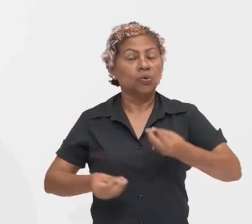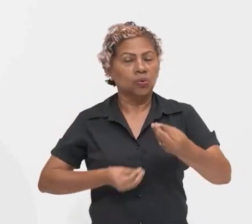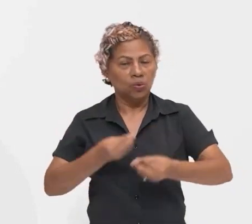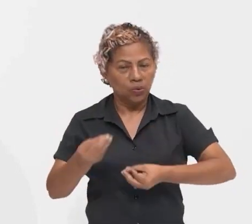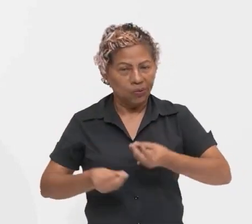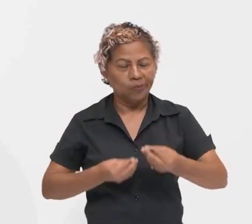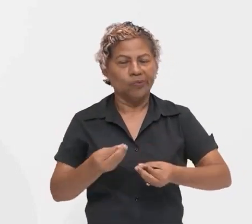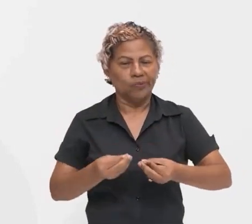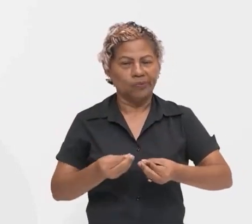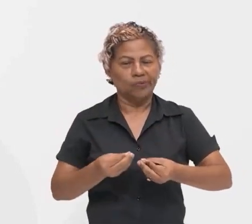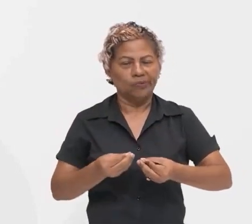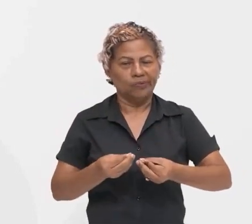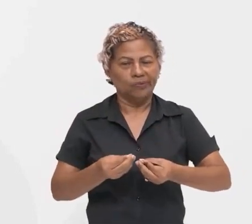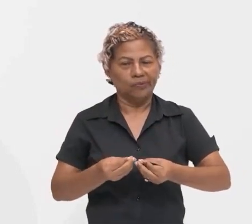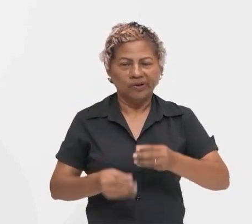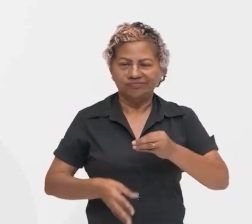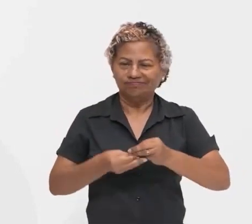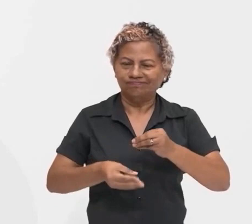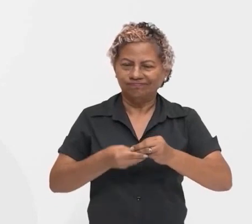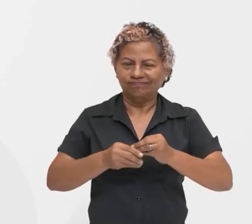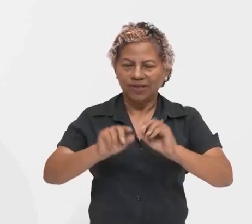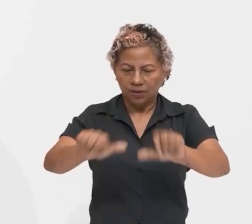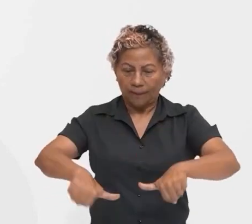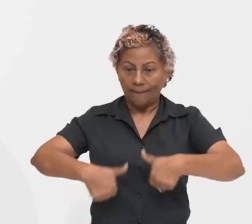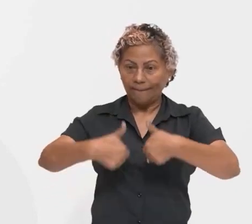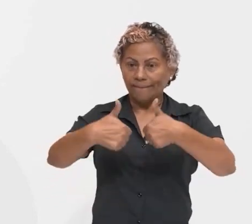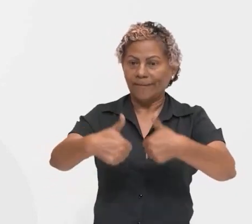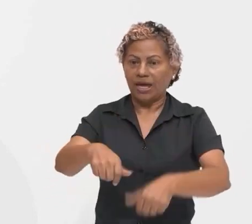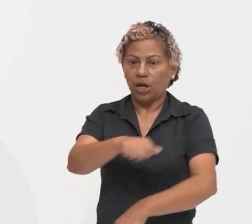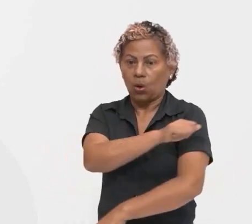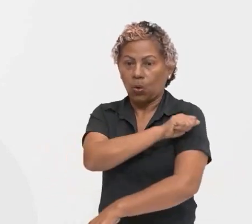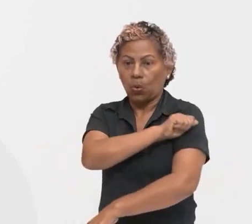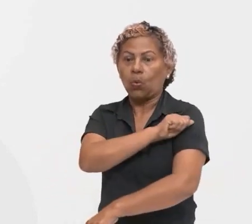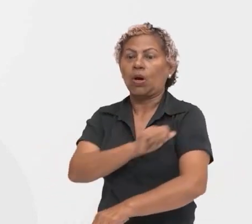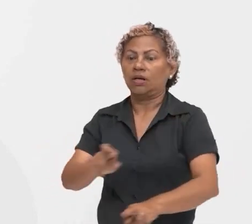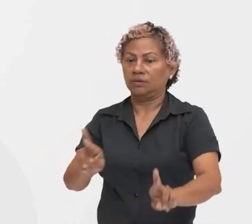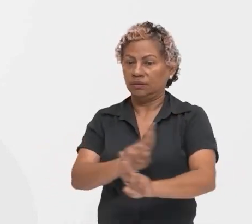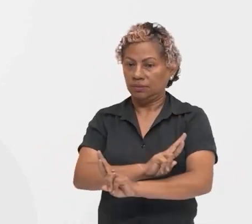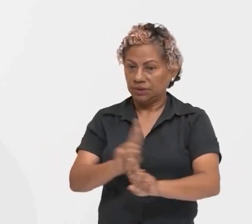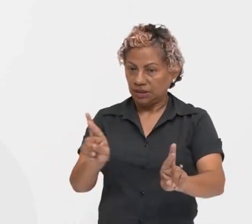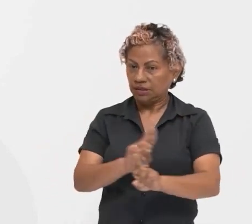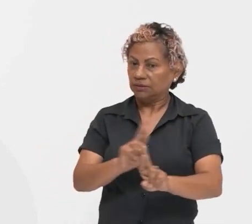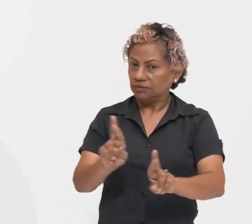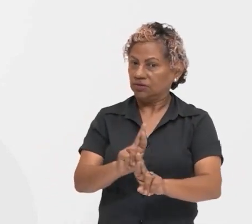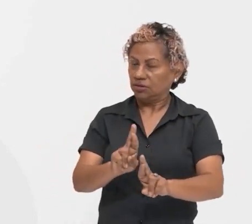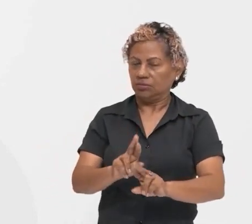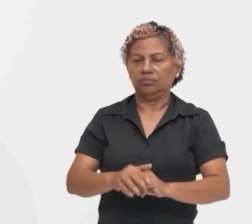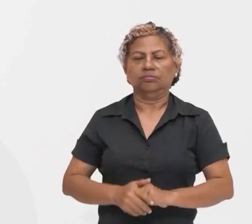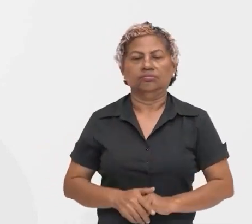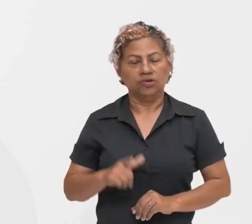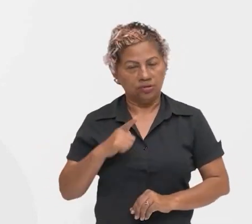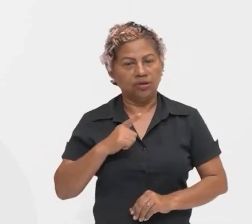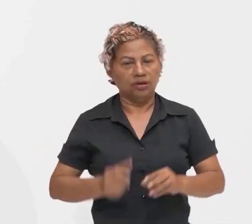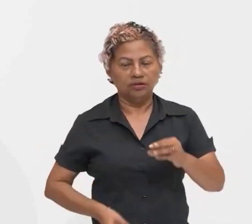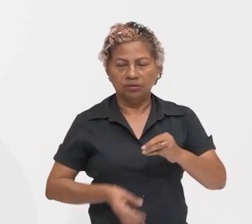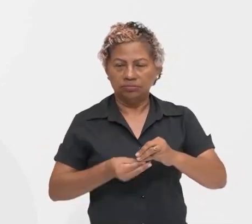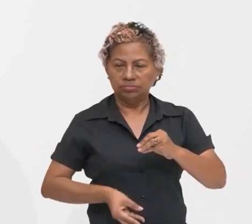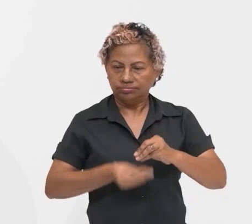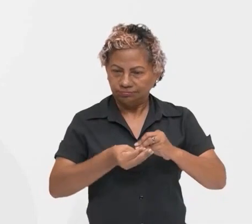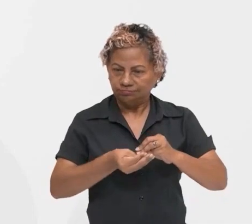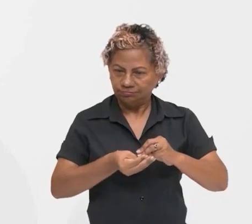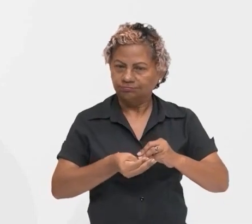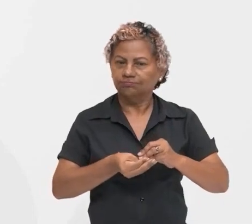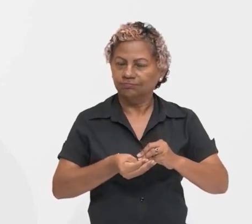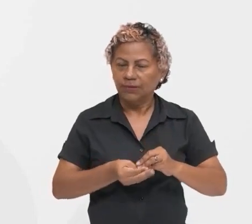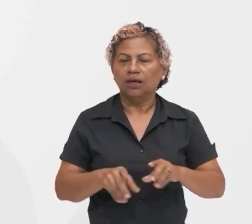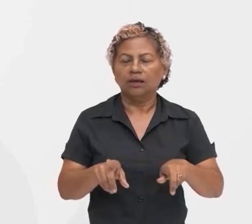entre pares colabora para o melhor aprendizado dos alunos. Então, essa aprendizagem colaborativa vai